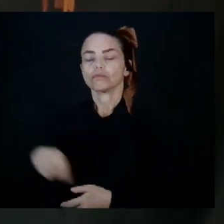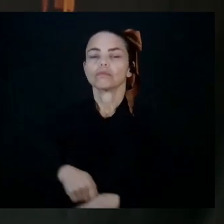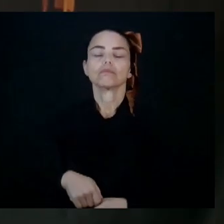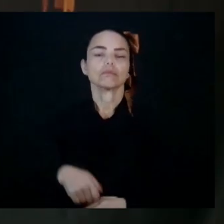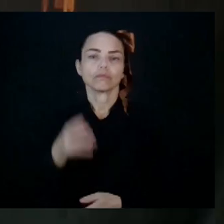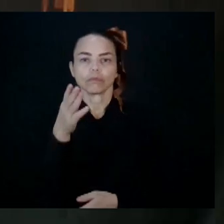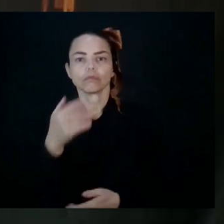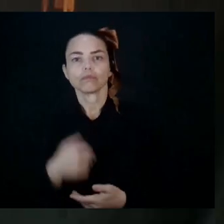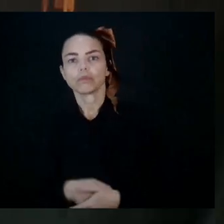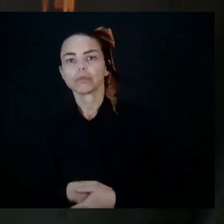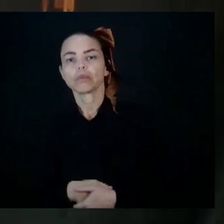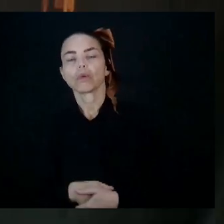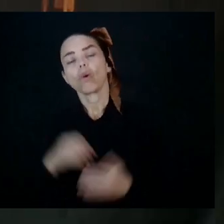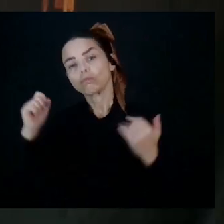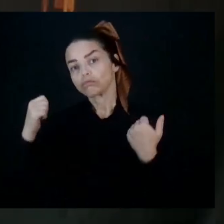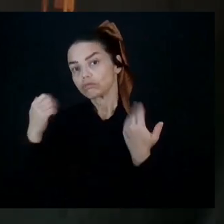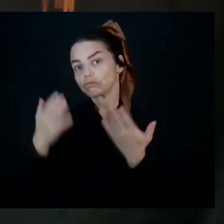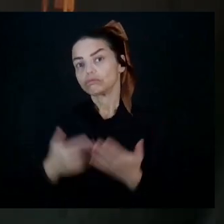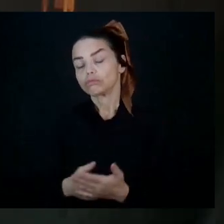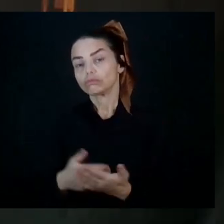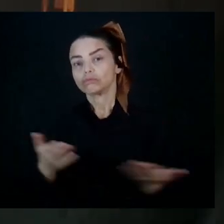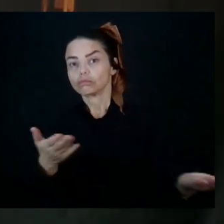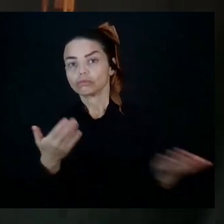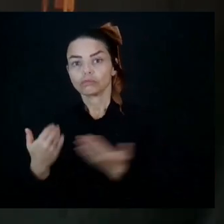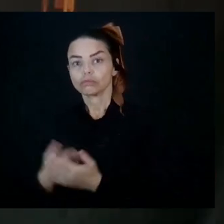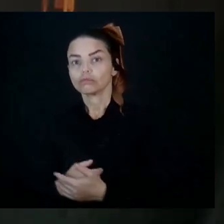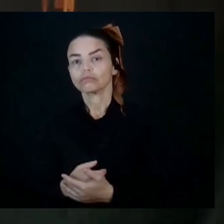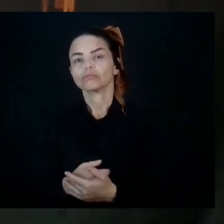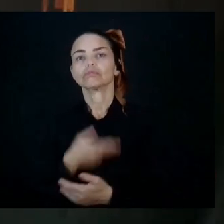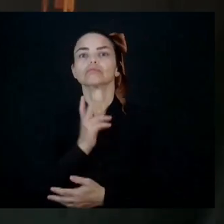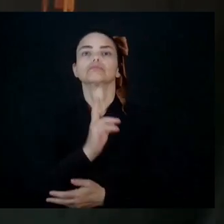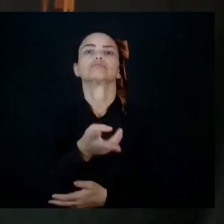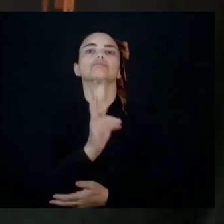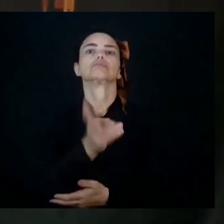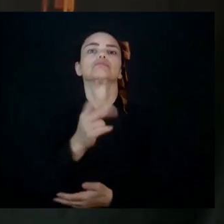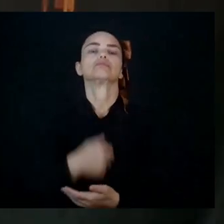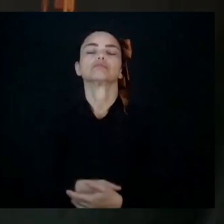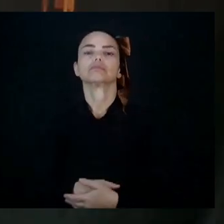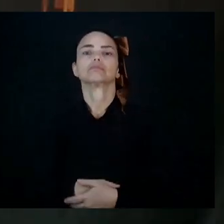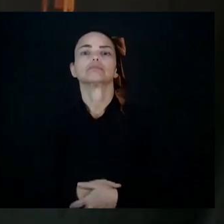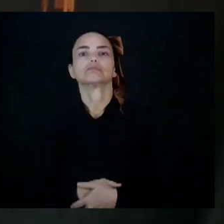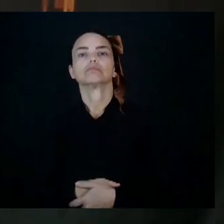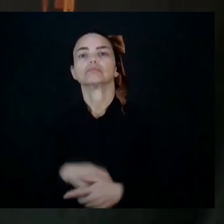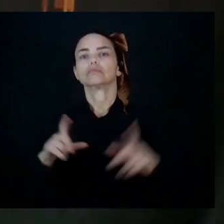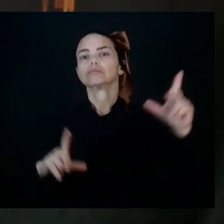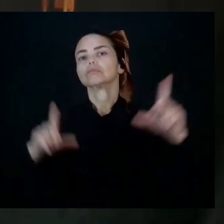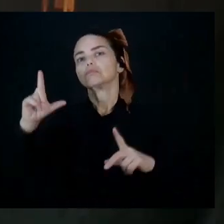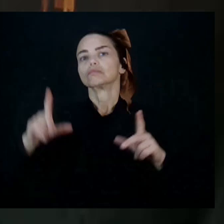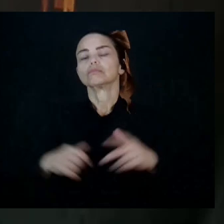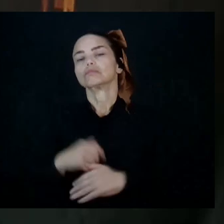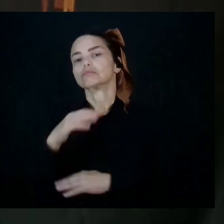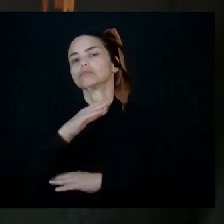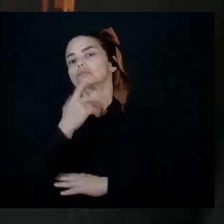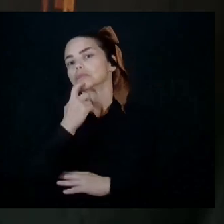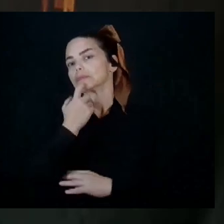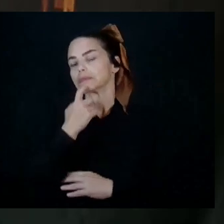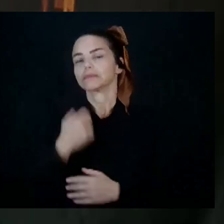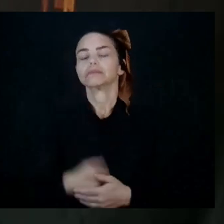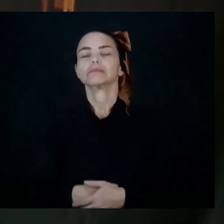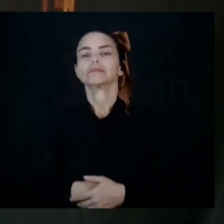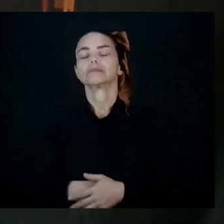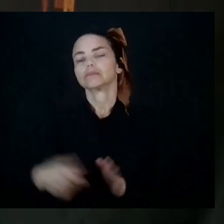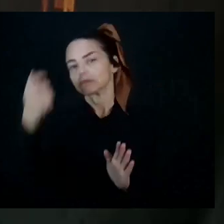do outro lado, te convidamos para continuar na programação da TV Câmara Campinas. A Iria está chegando aí, trazendo